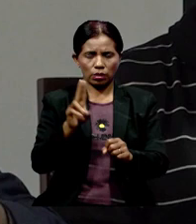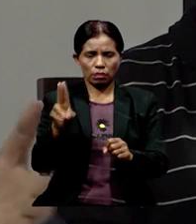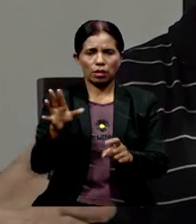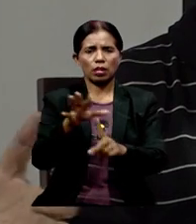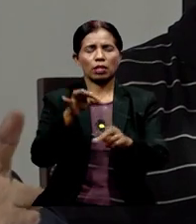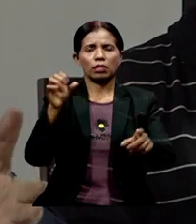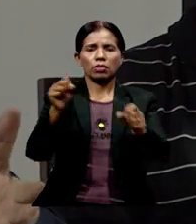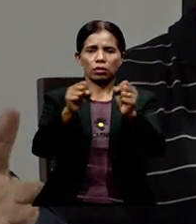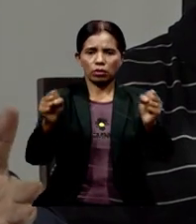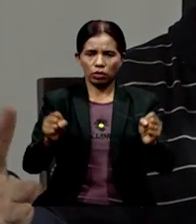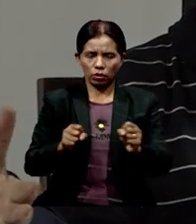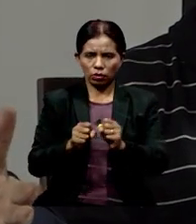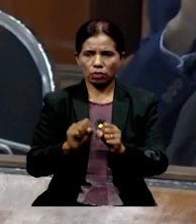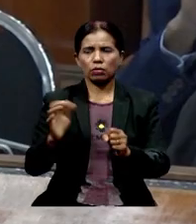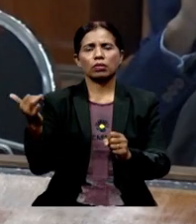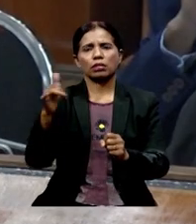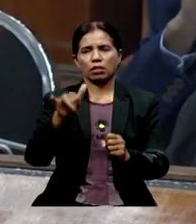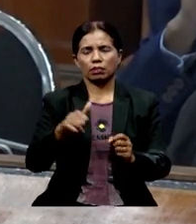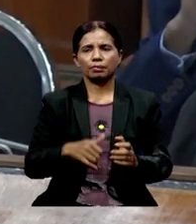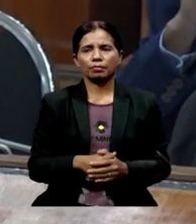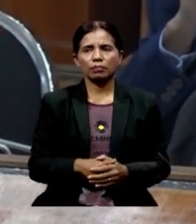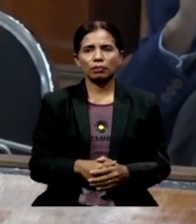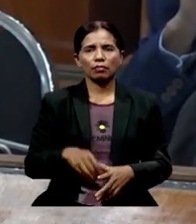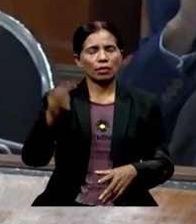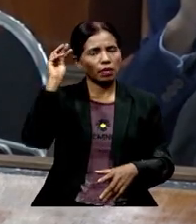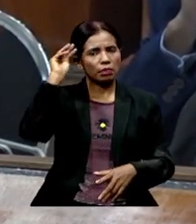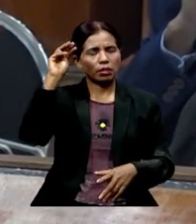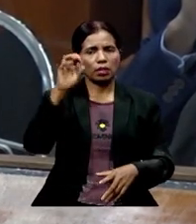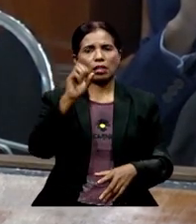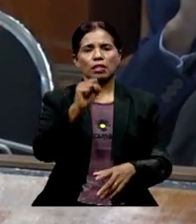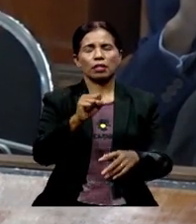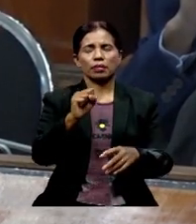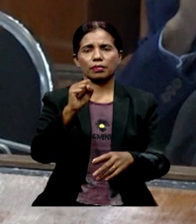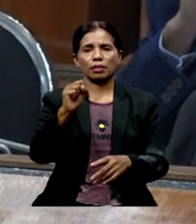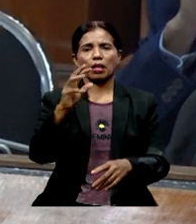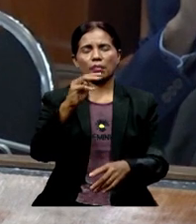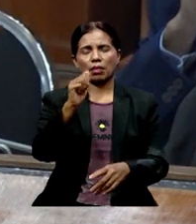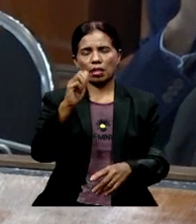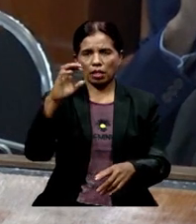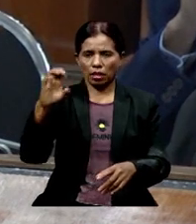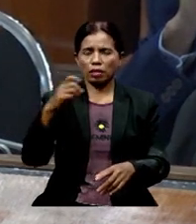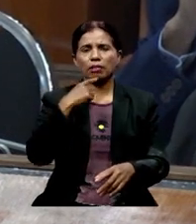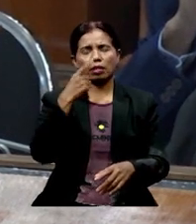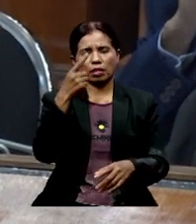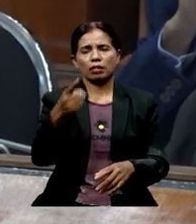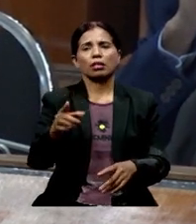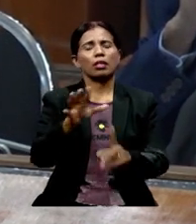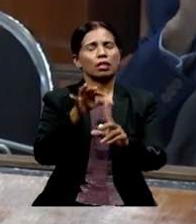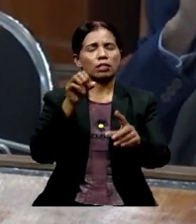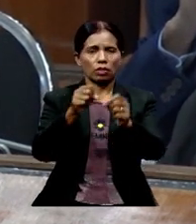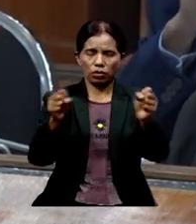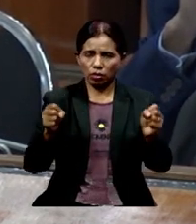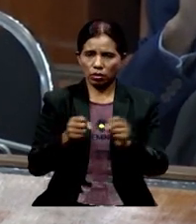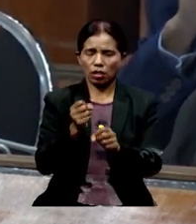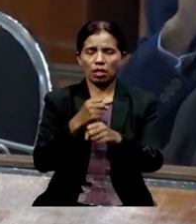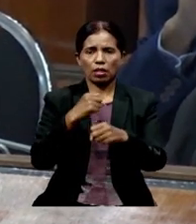eleição de liderança comunitária, né? Antes, o ministro da Administração Estatal, Tomás Cabral, defende Katak, eleição suco nebe